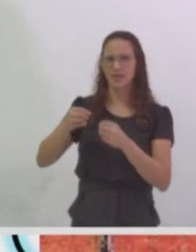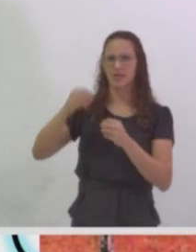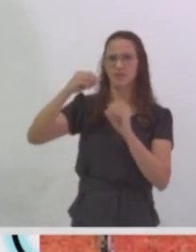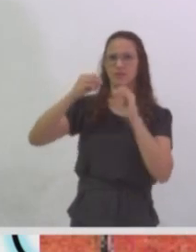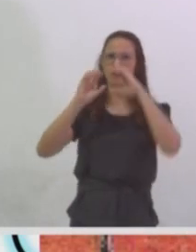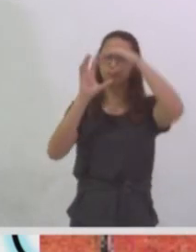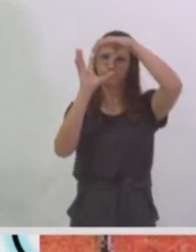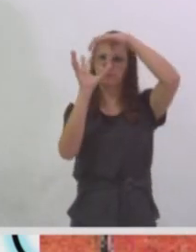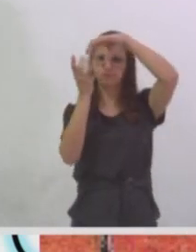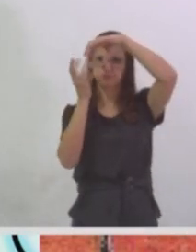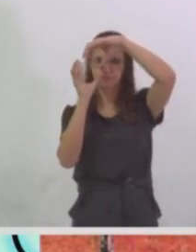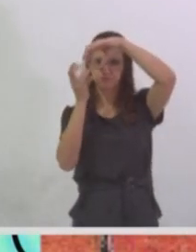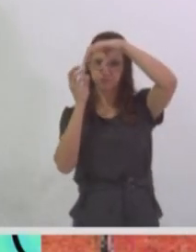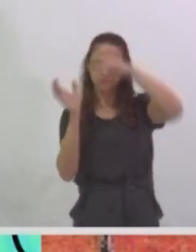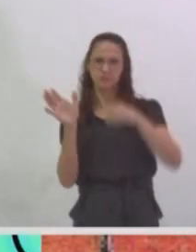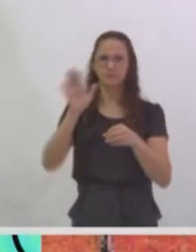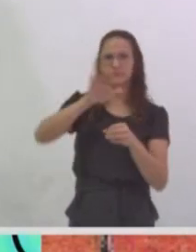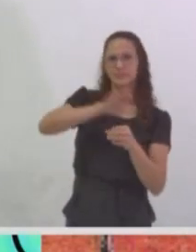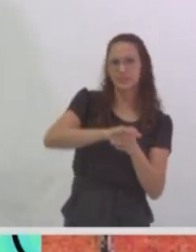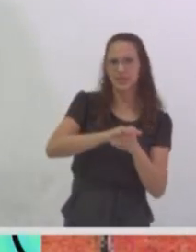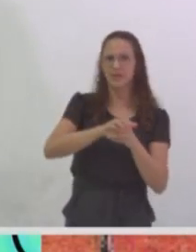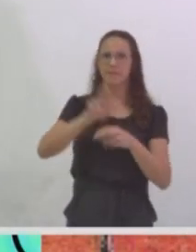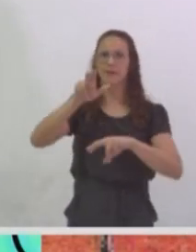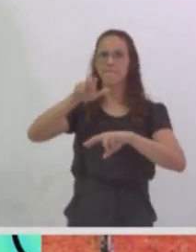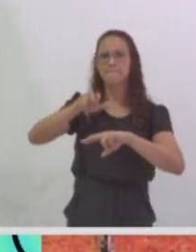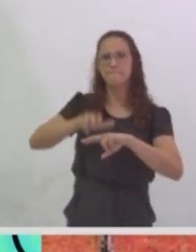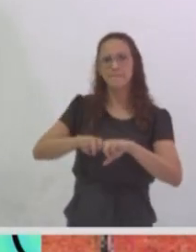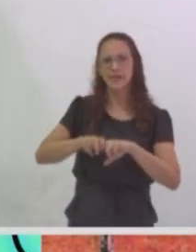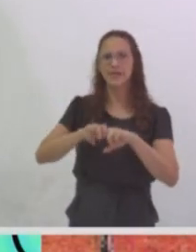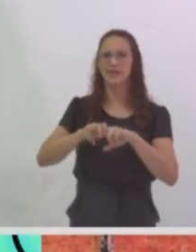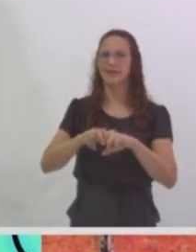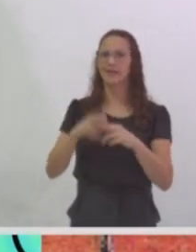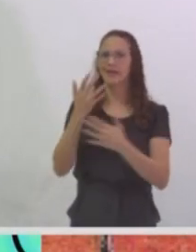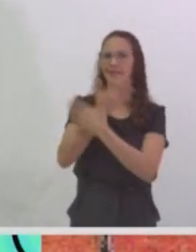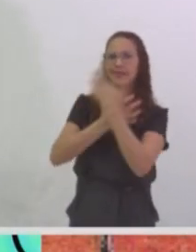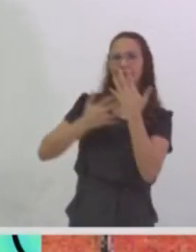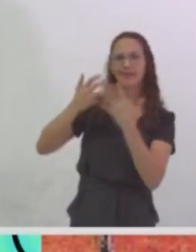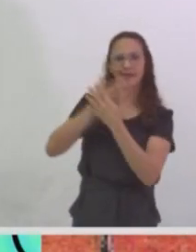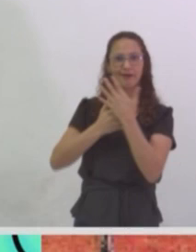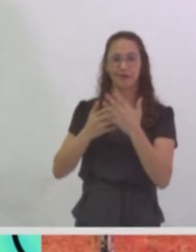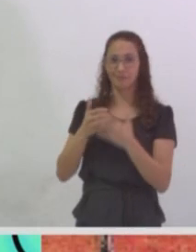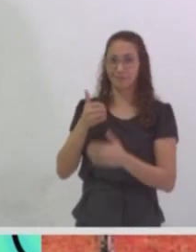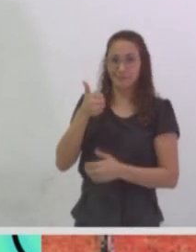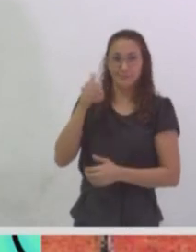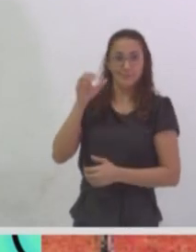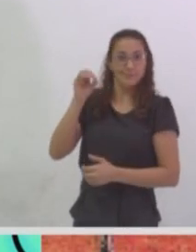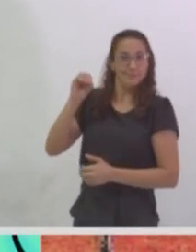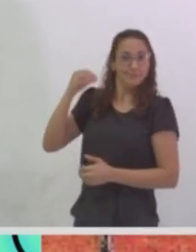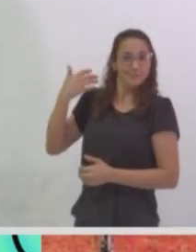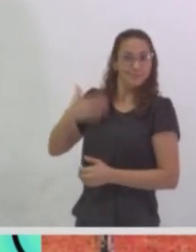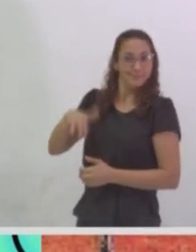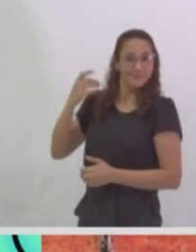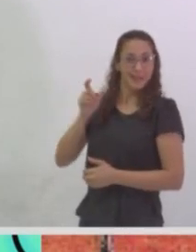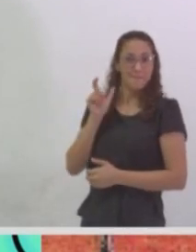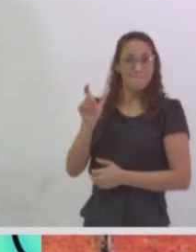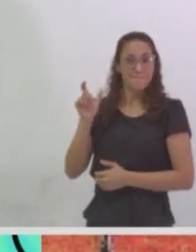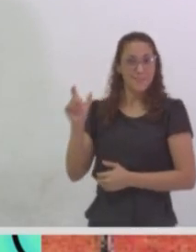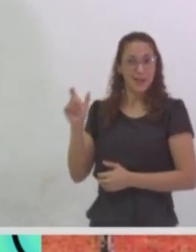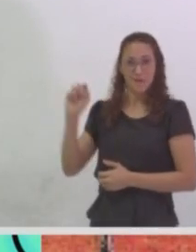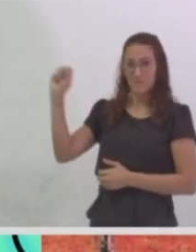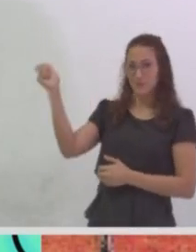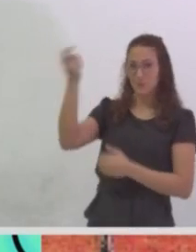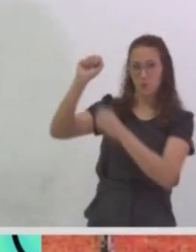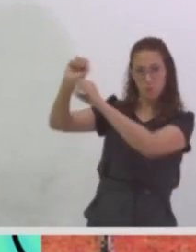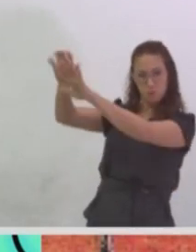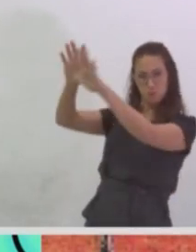tampa, banco e canto. Foram 10 palavras nesse dia. O sol estava irradiante. Já